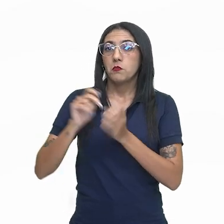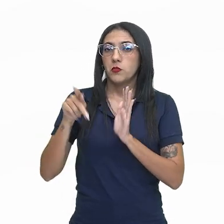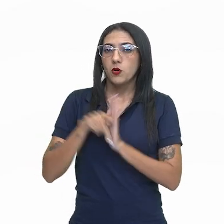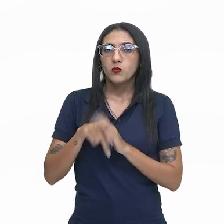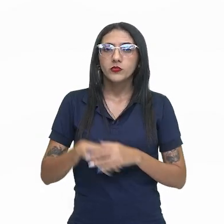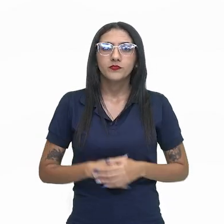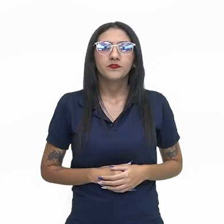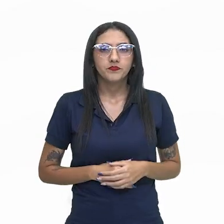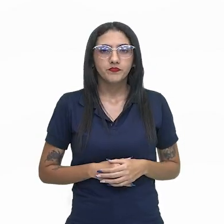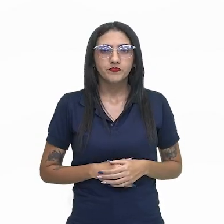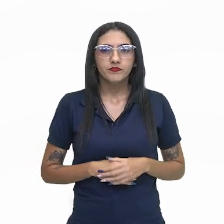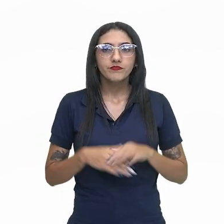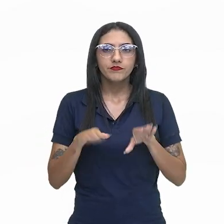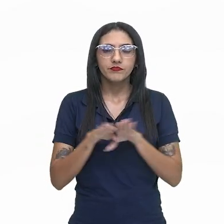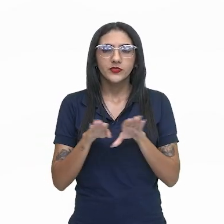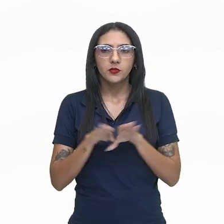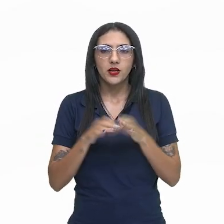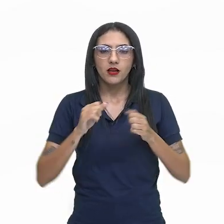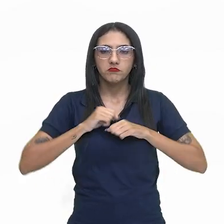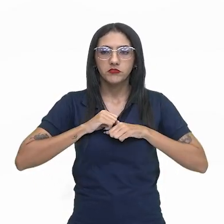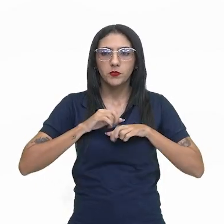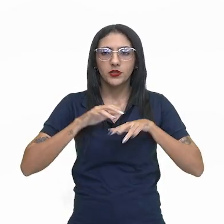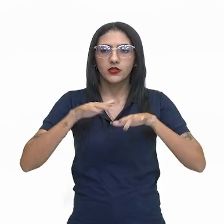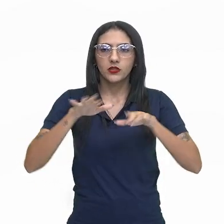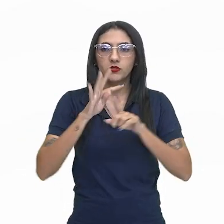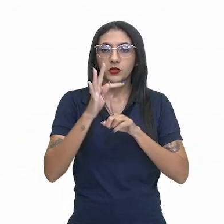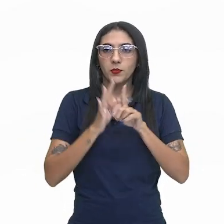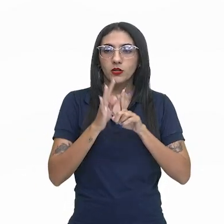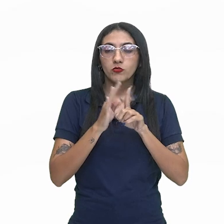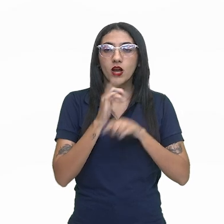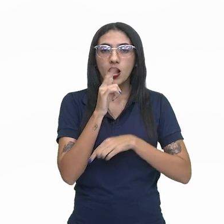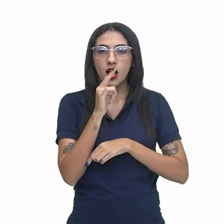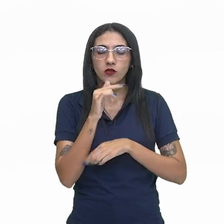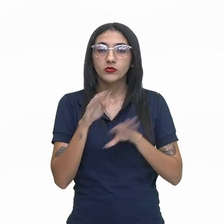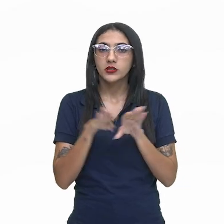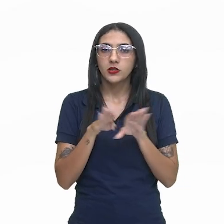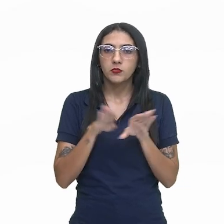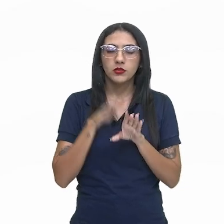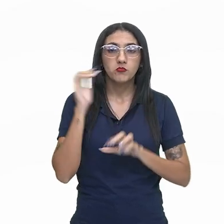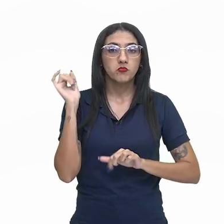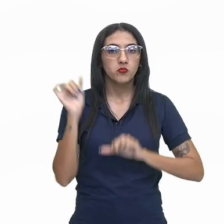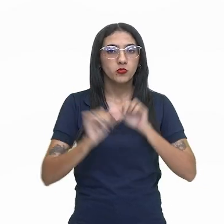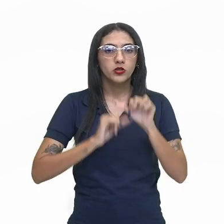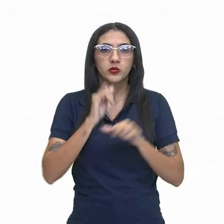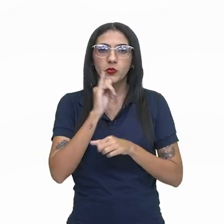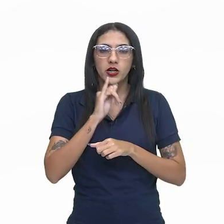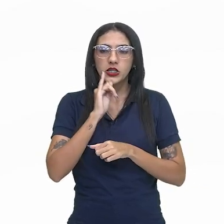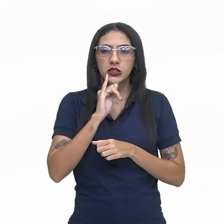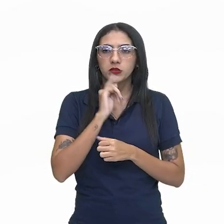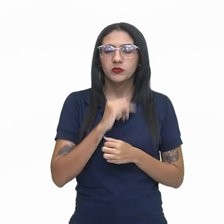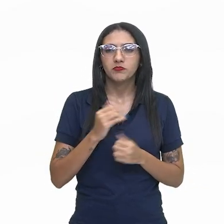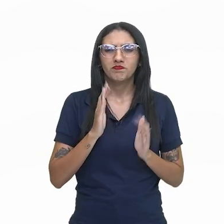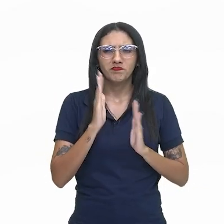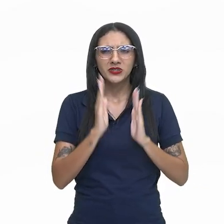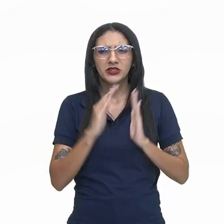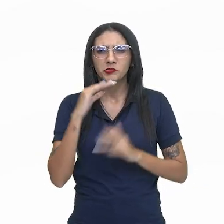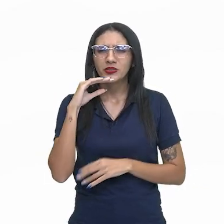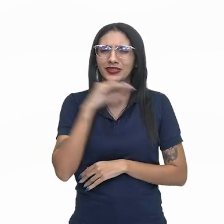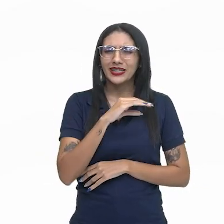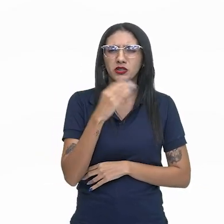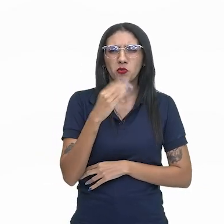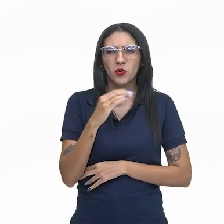expansão térmica também dos oceanos e os eventos climáticos extremos, né, como ondas de calor,